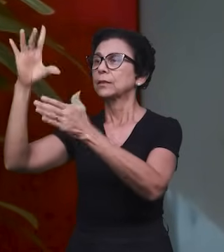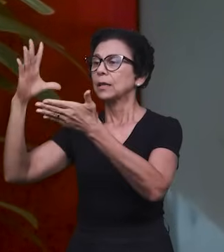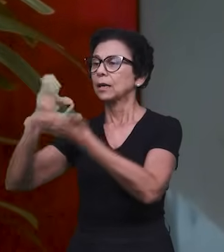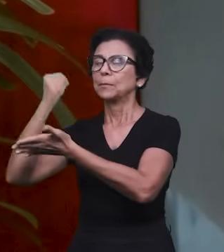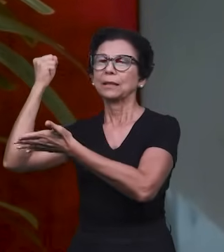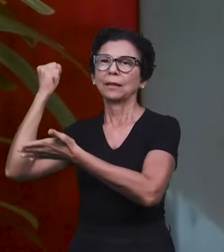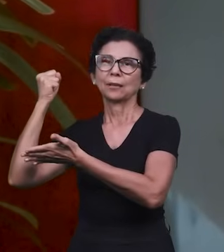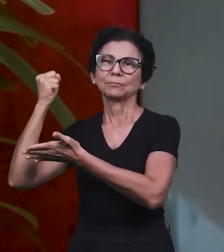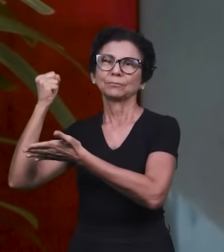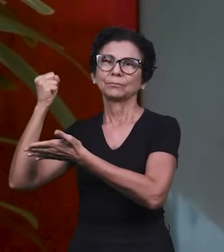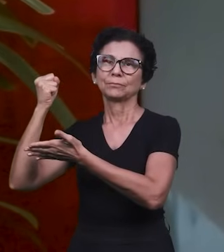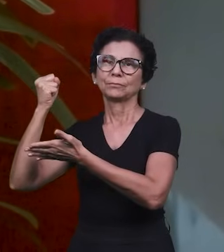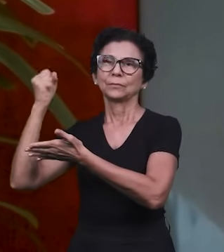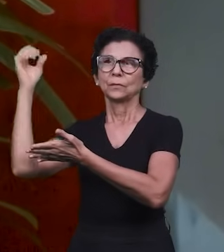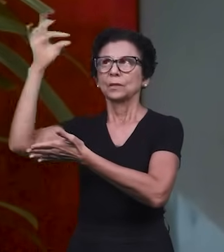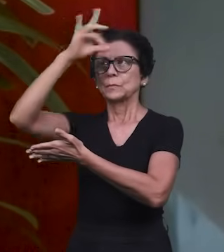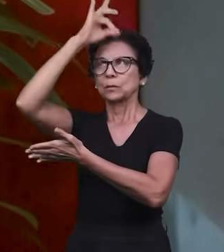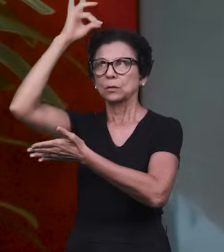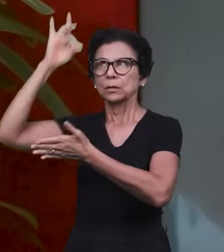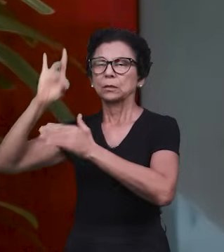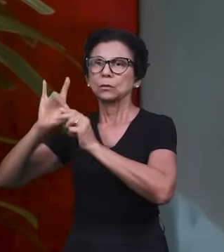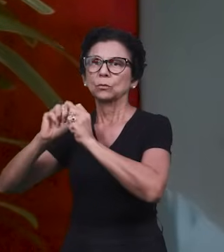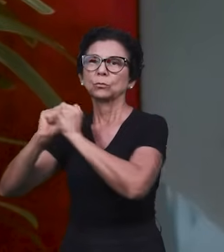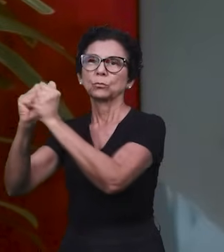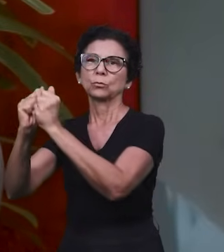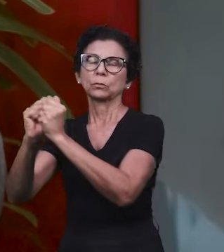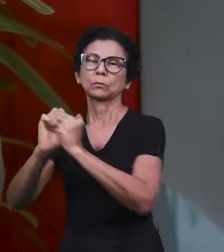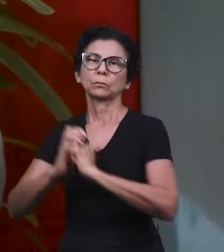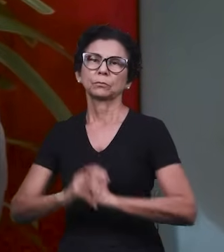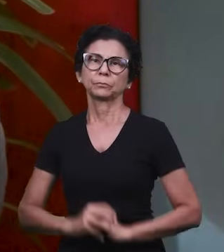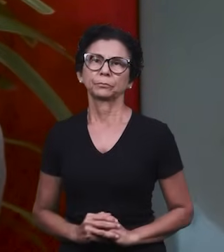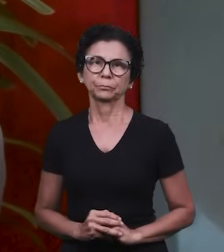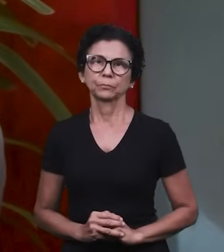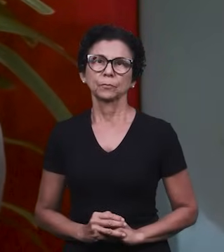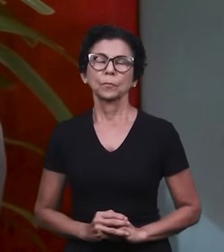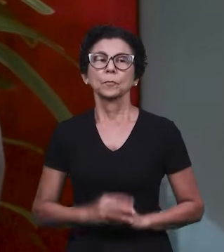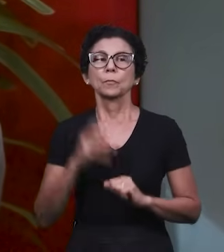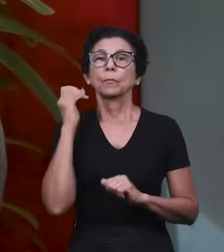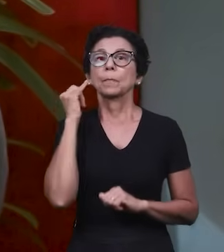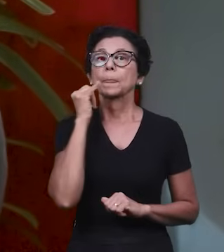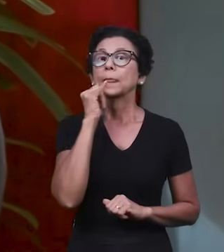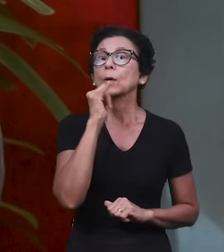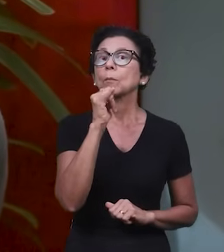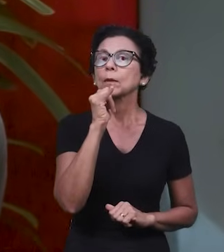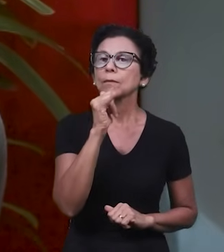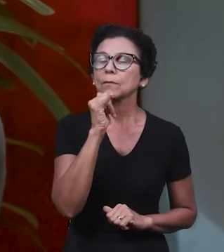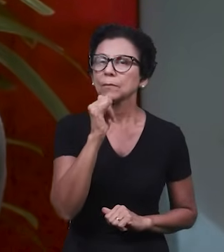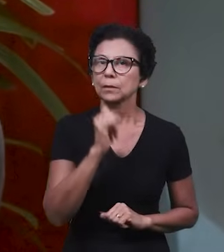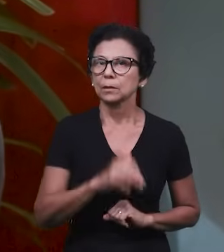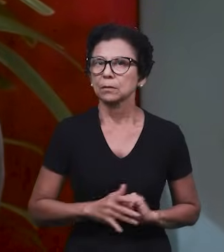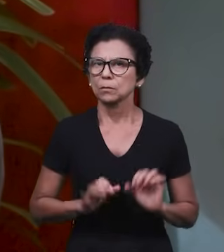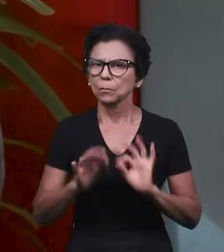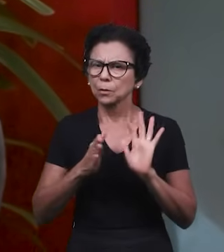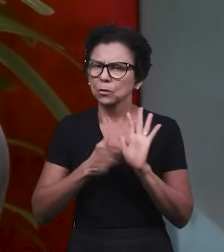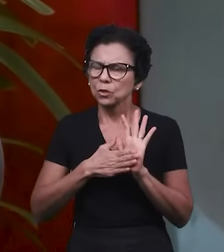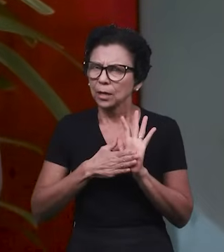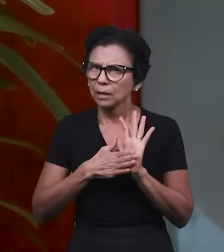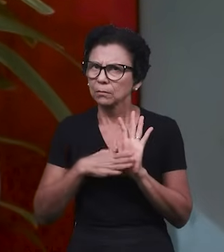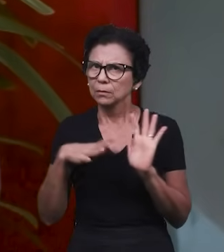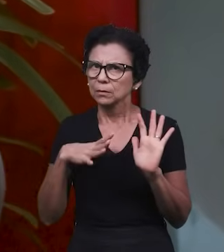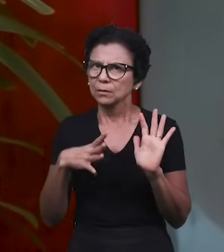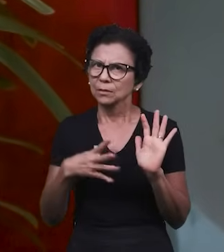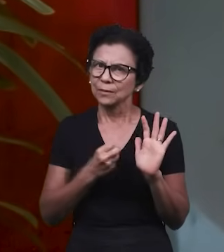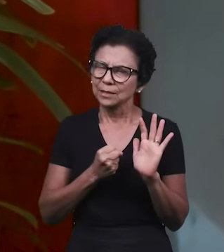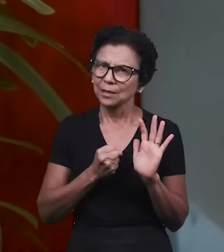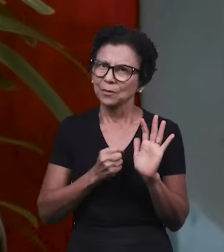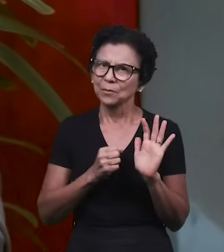esse o significado, quer dizer, é um alerta para que esse momento final do projeto, ele está chegando,